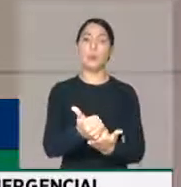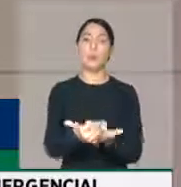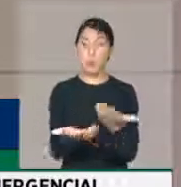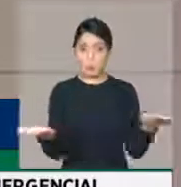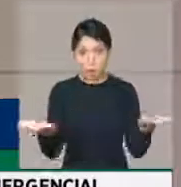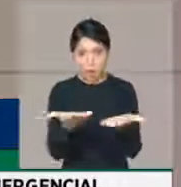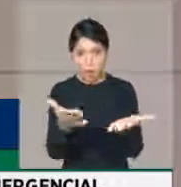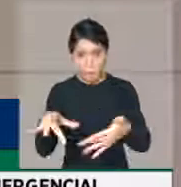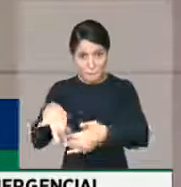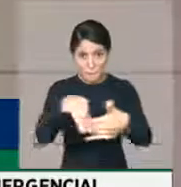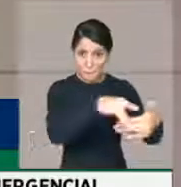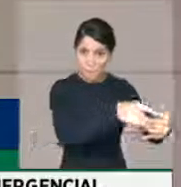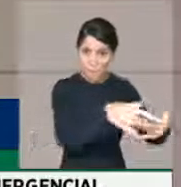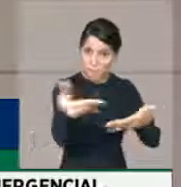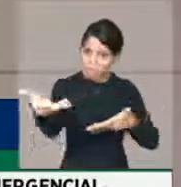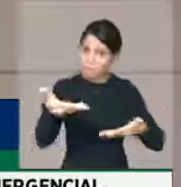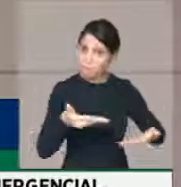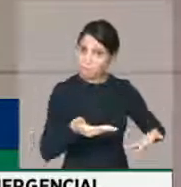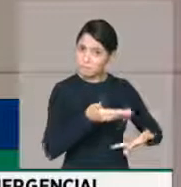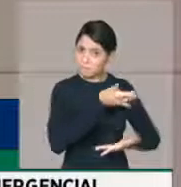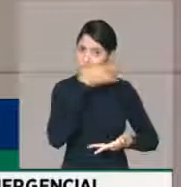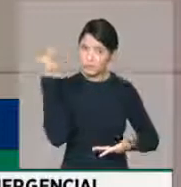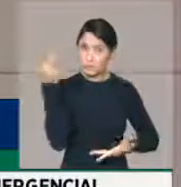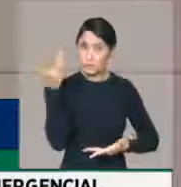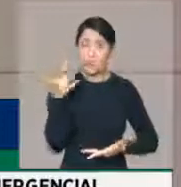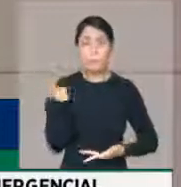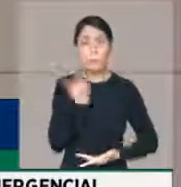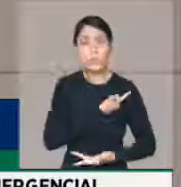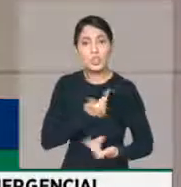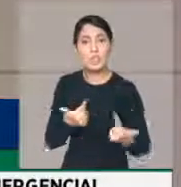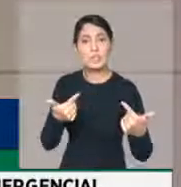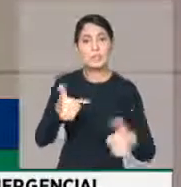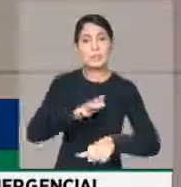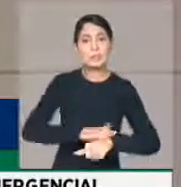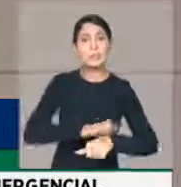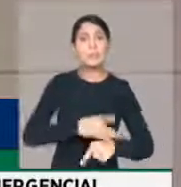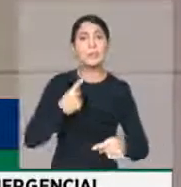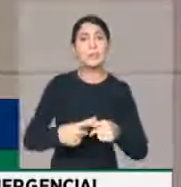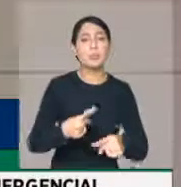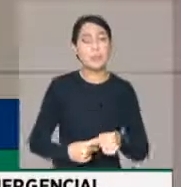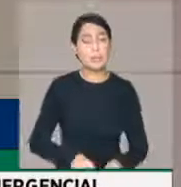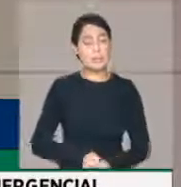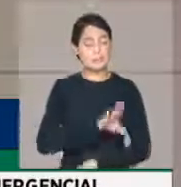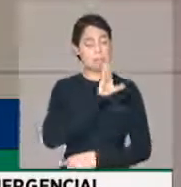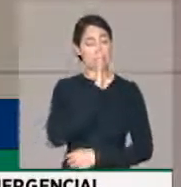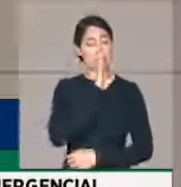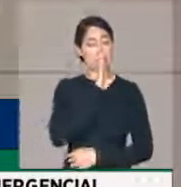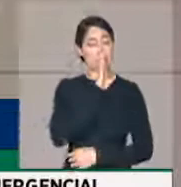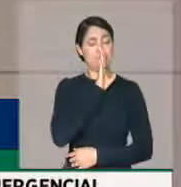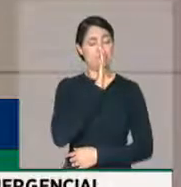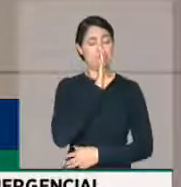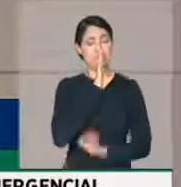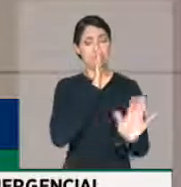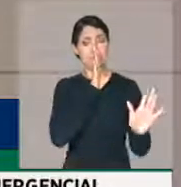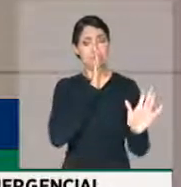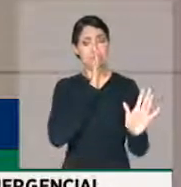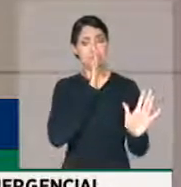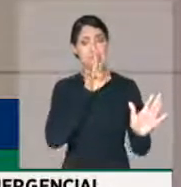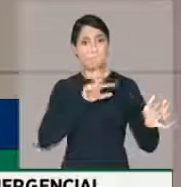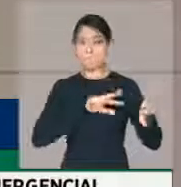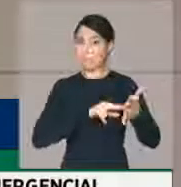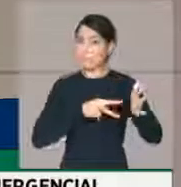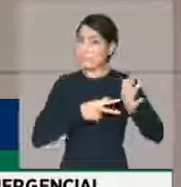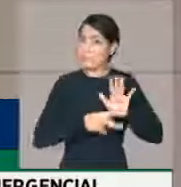a todos os líderes para que nos manifestemos nessa hora em que o silêncio pode significar uma omissão